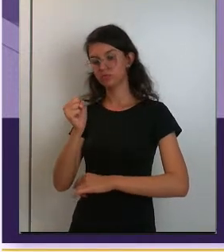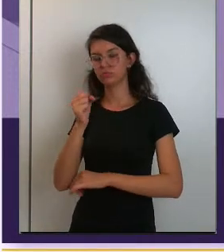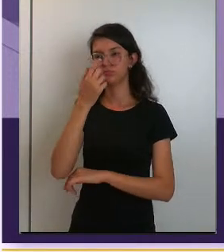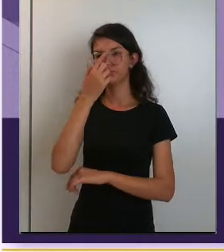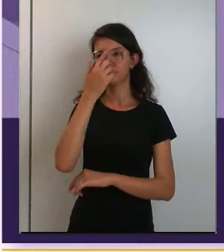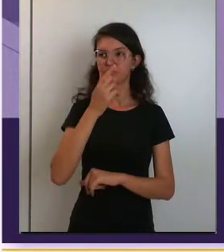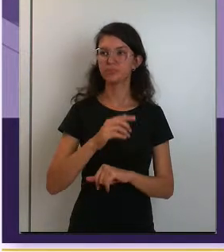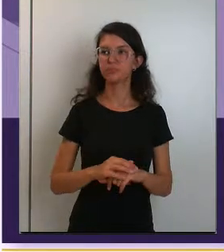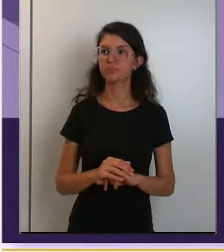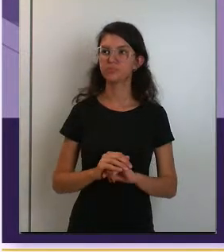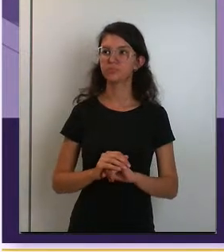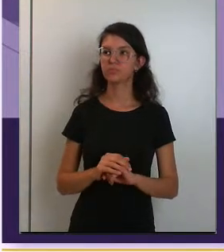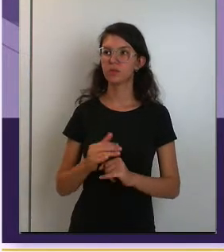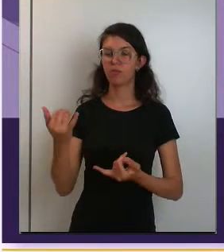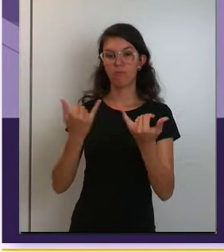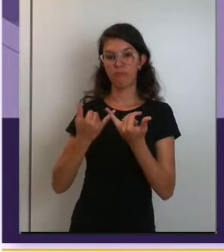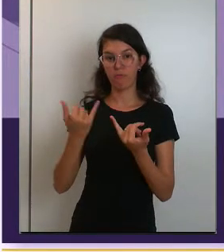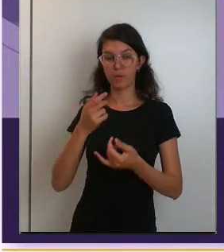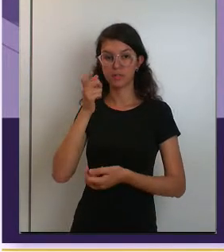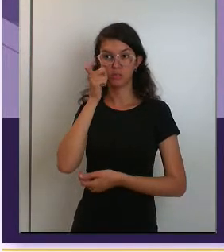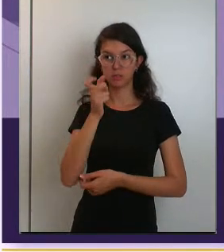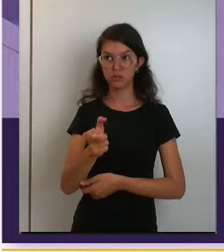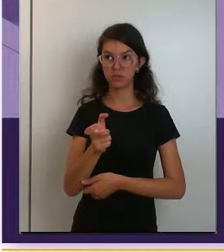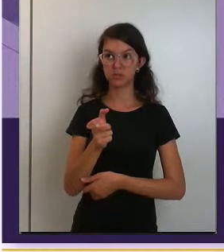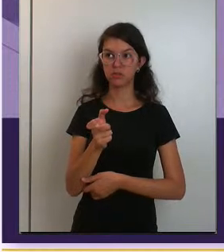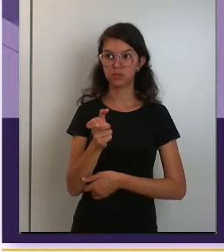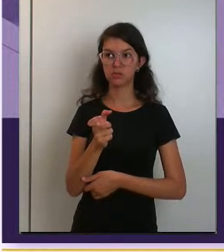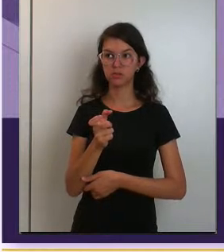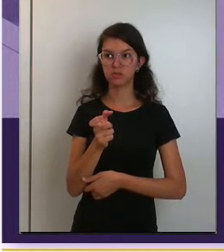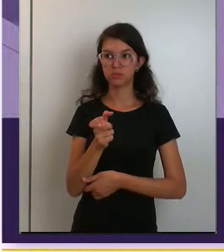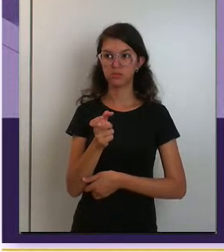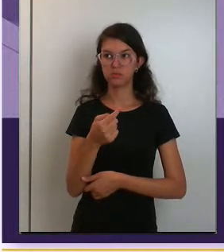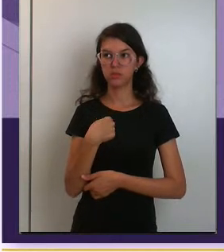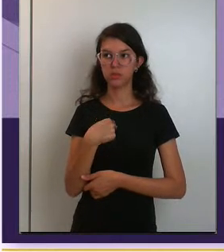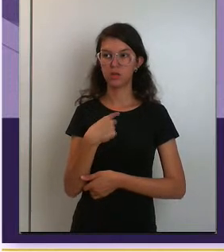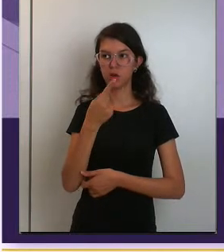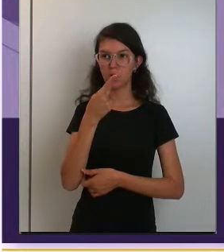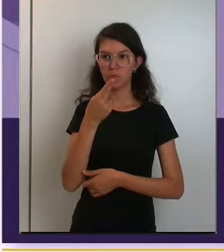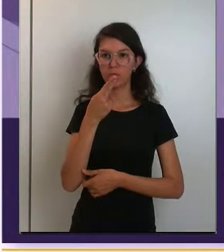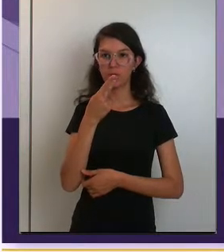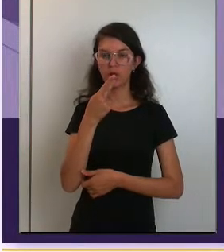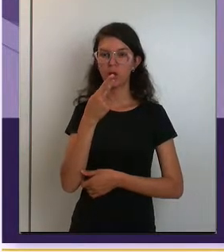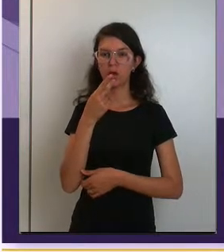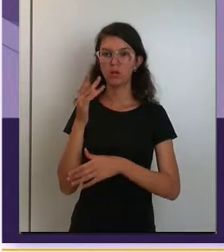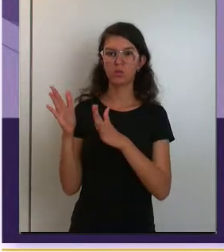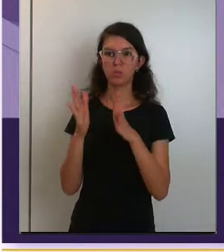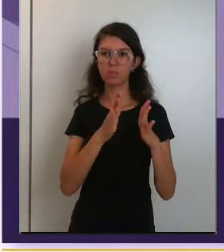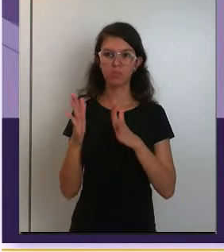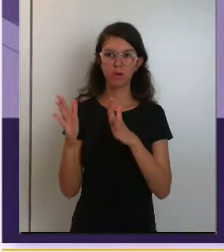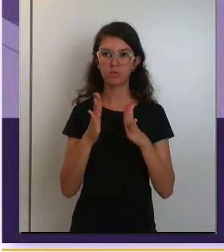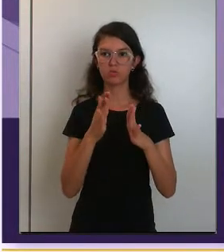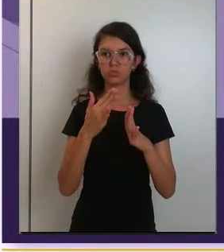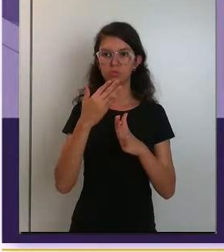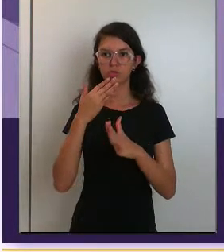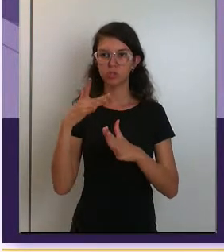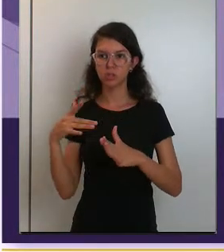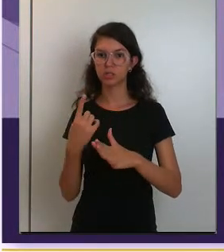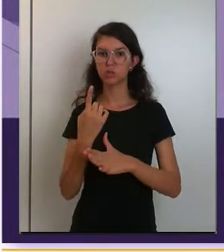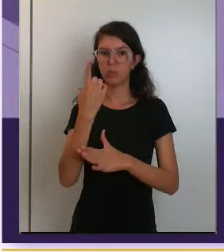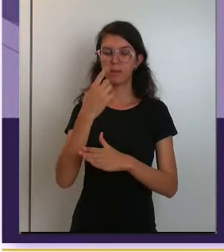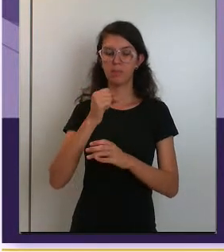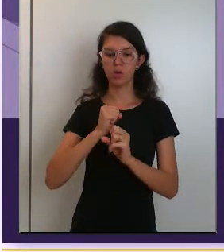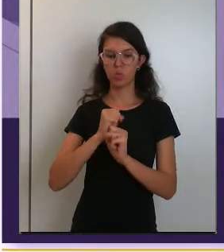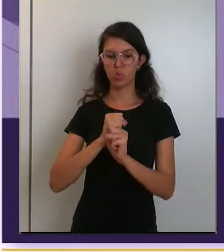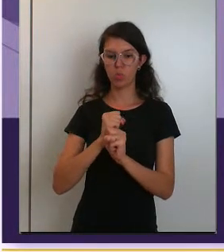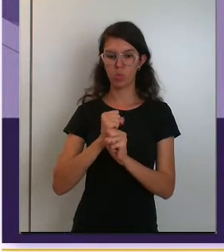E um dado interessante, eu vou falar de uma faixa etária aqui de crianças no primeiro ano de vida, né?